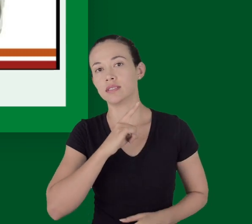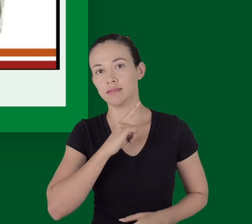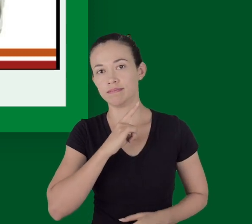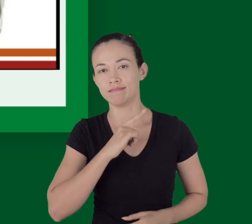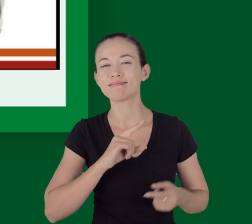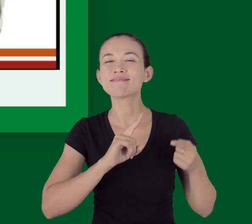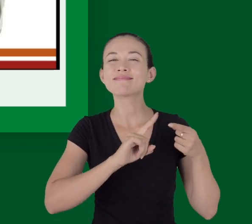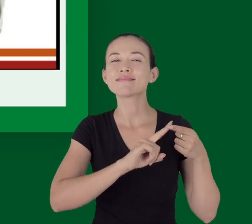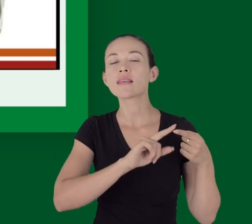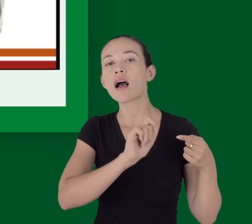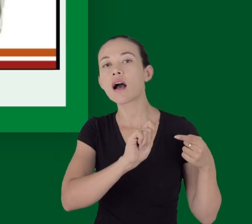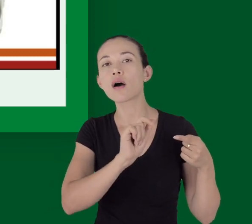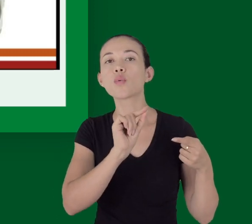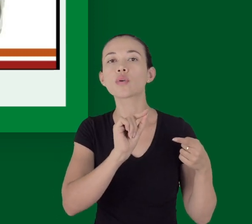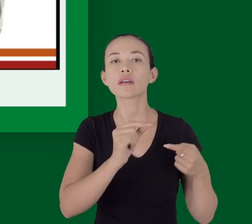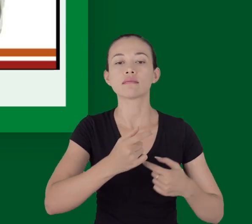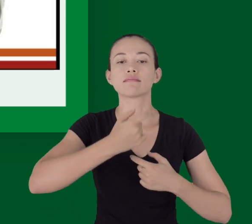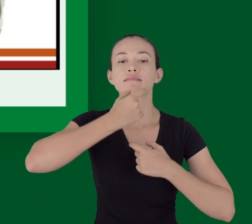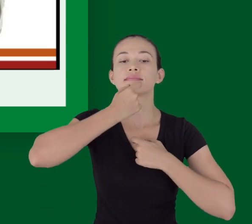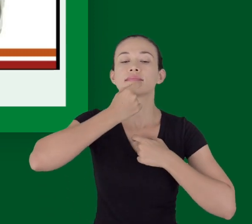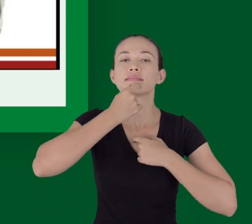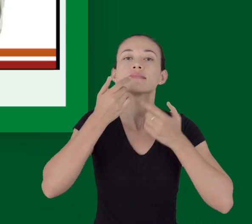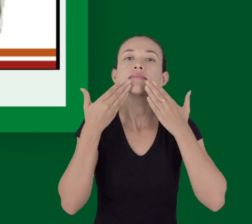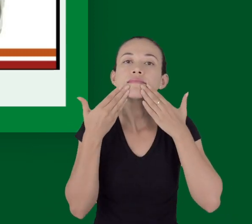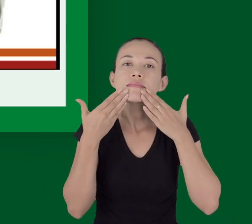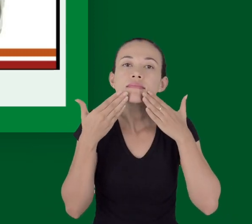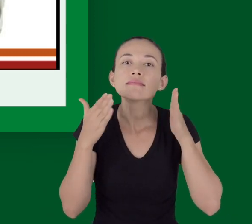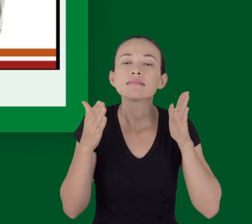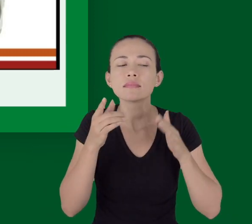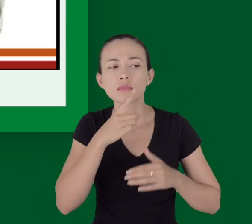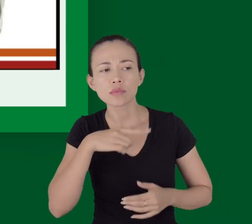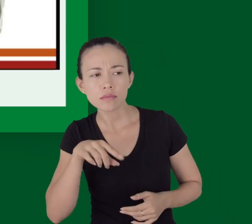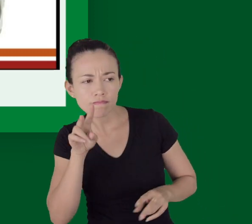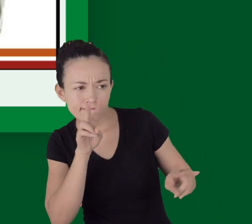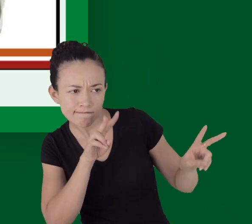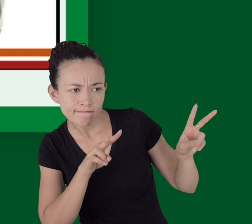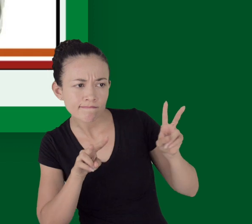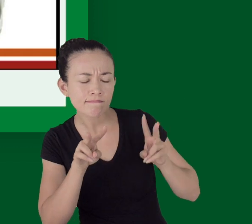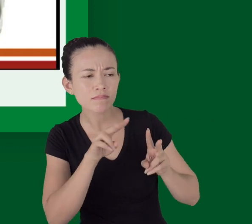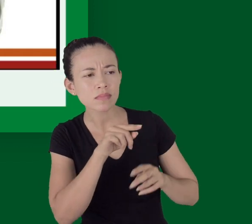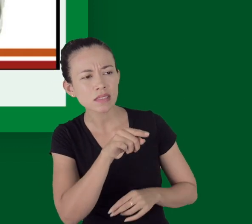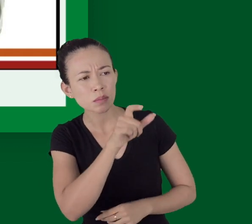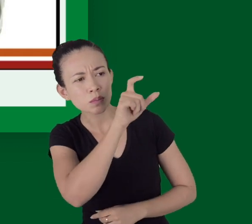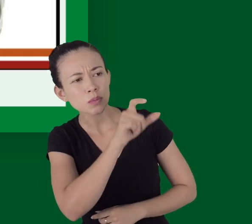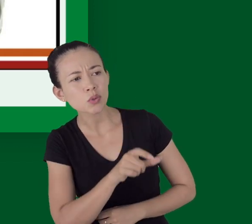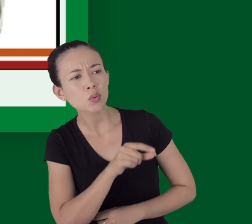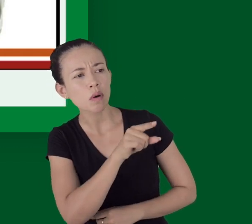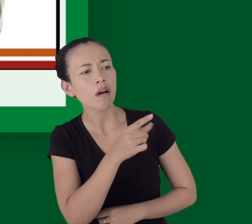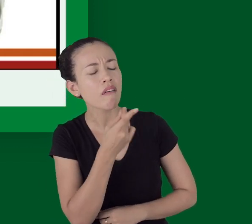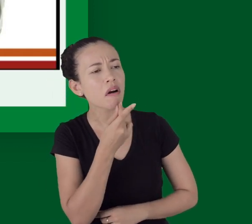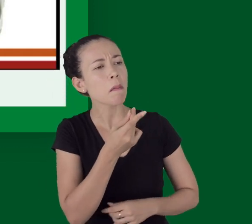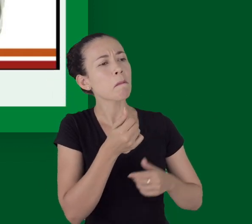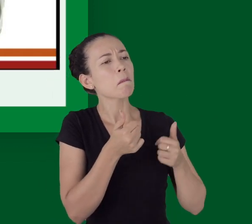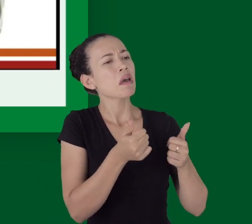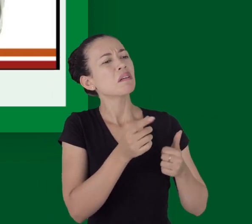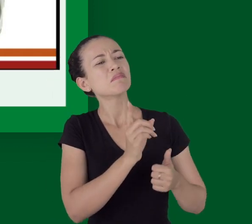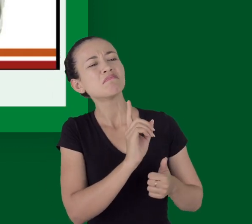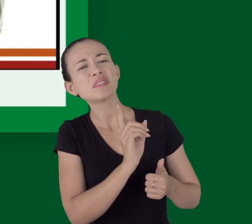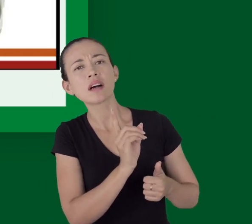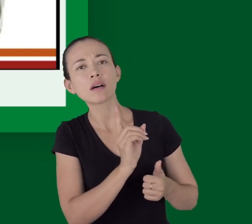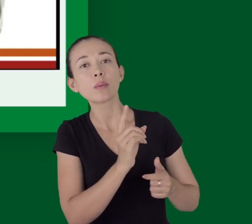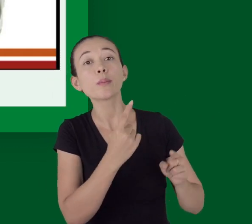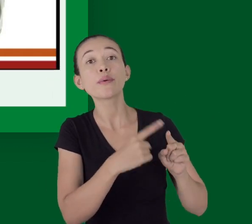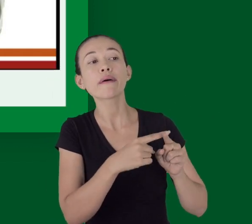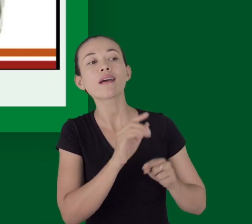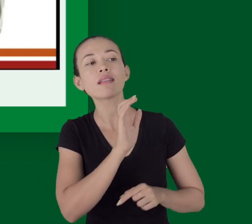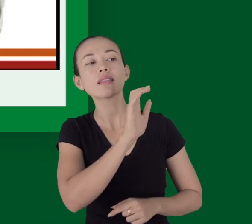condições de obstrução. Então, tem que ter muita atenção nessa abordagem inicial. Mas o paciente está rouco, o paciente não está falando direito, essa voz está estranha, isso pode